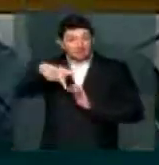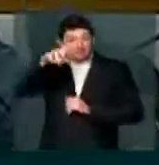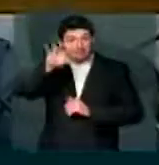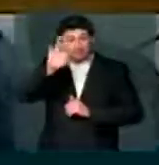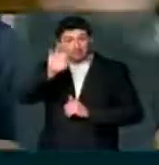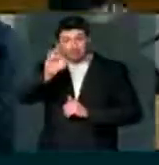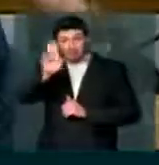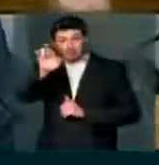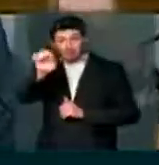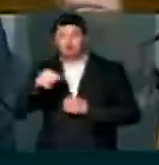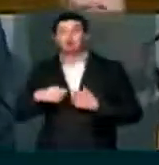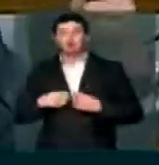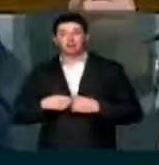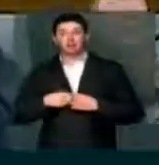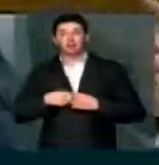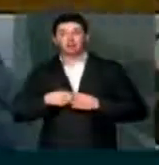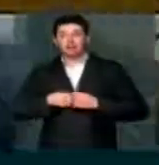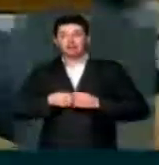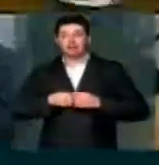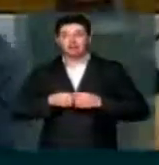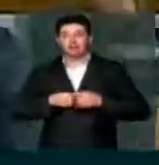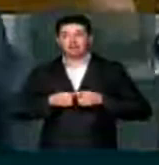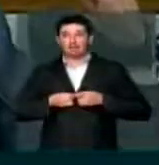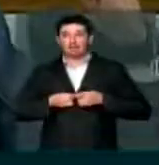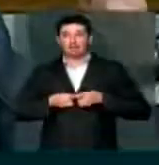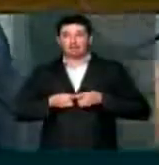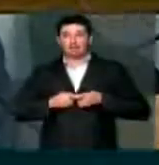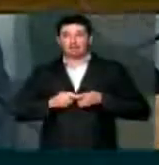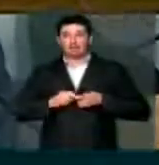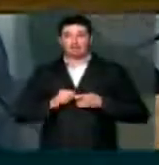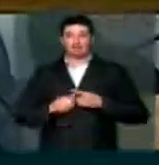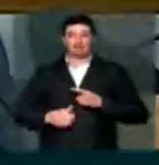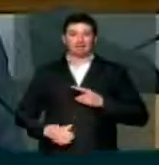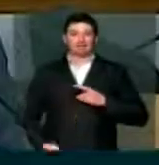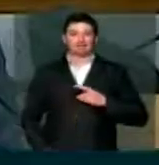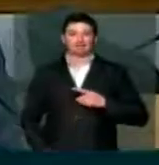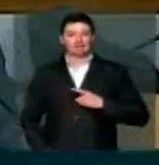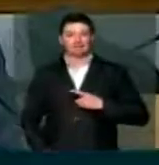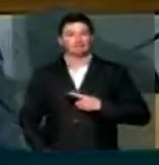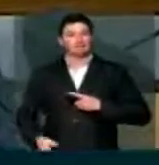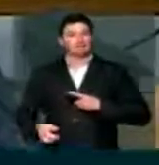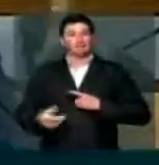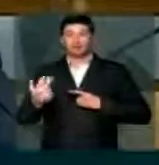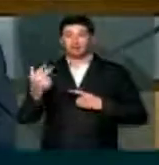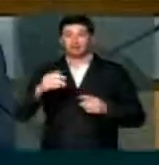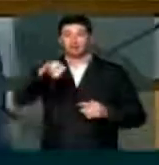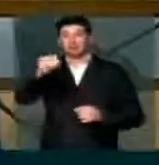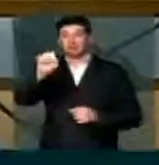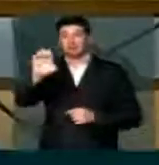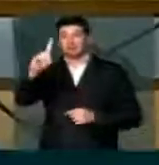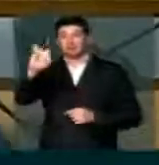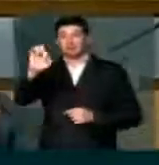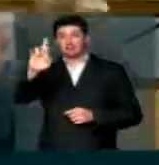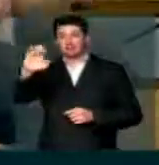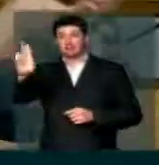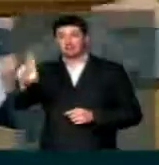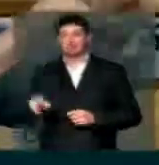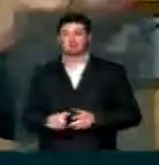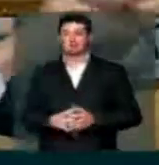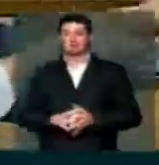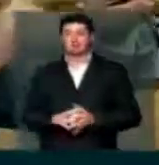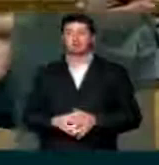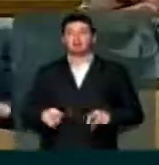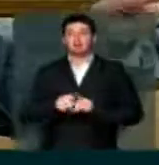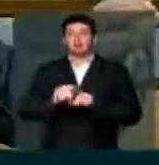Petrobras, passaria sem o amém de José Dirceu. Portanto, para chegar